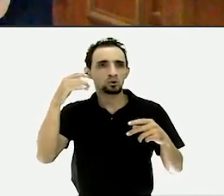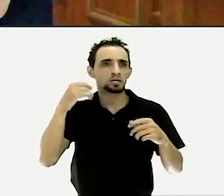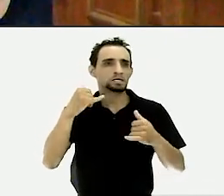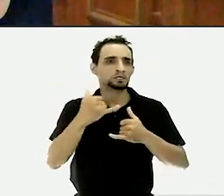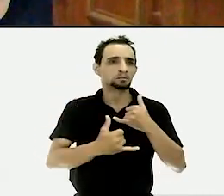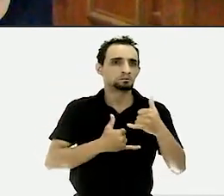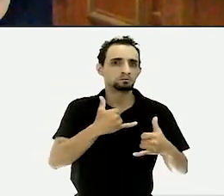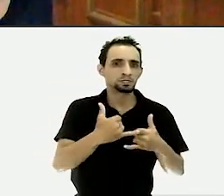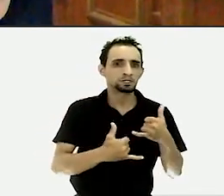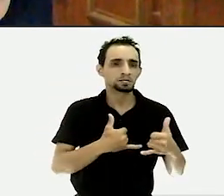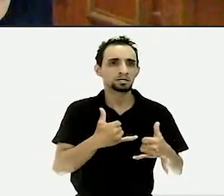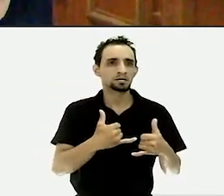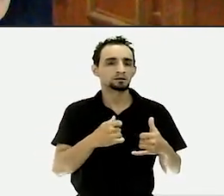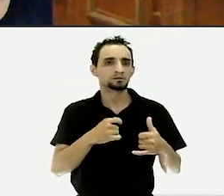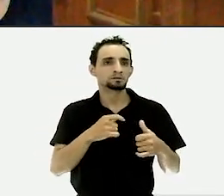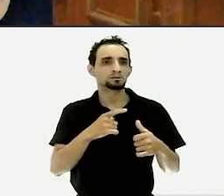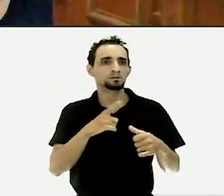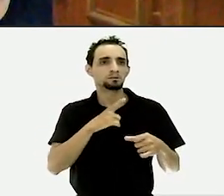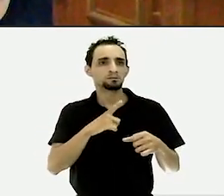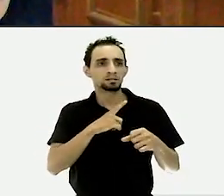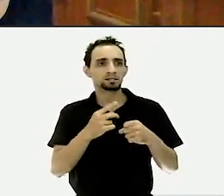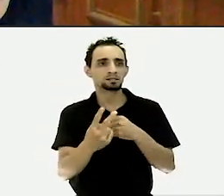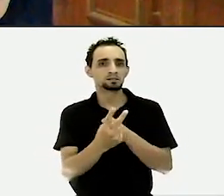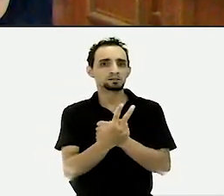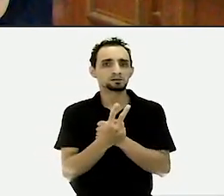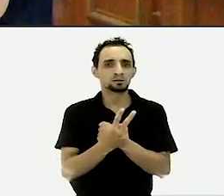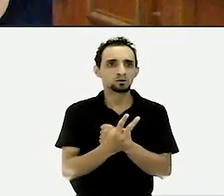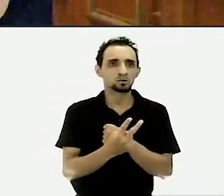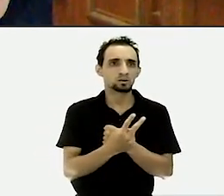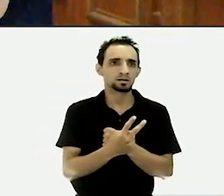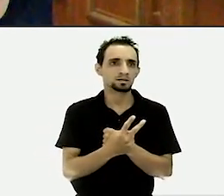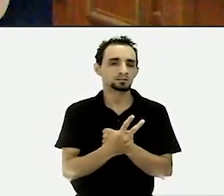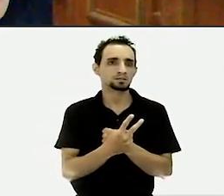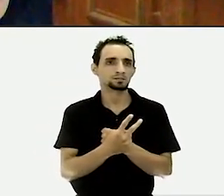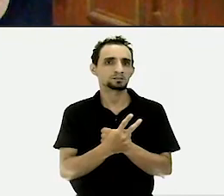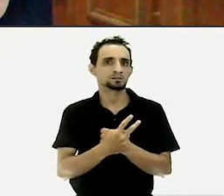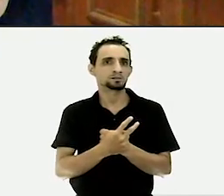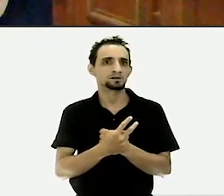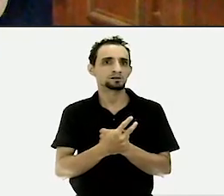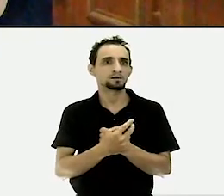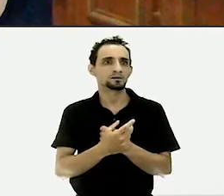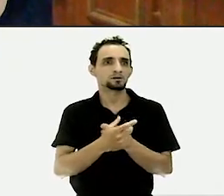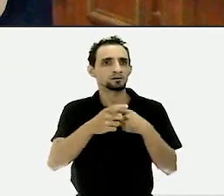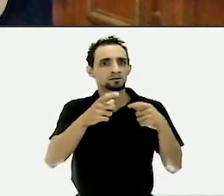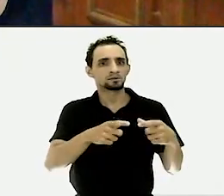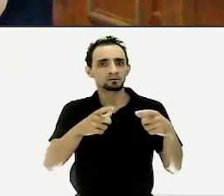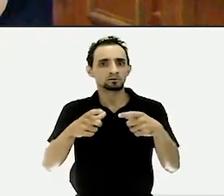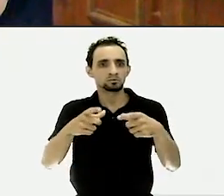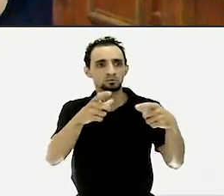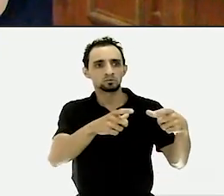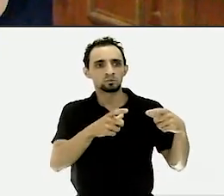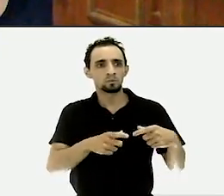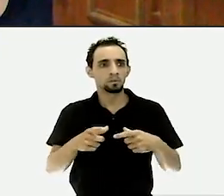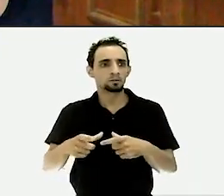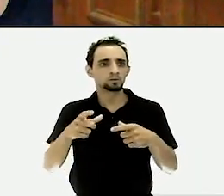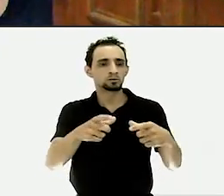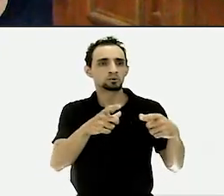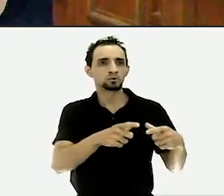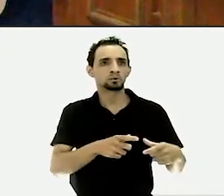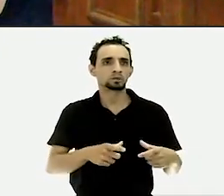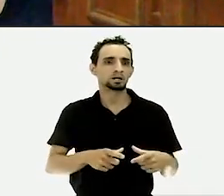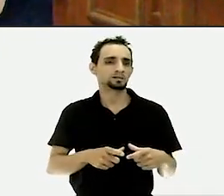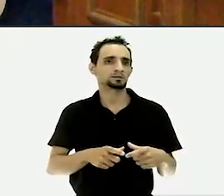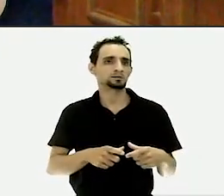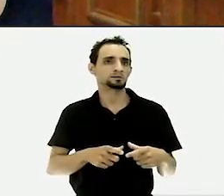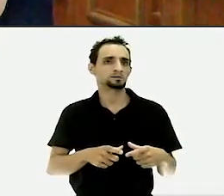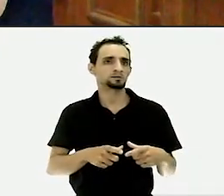os trailers para dentro ali do terreno, aonde você desafoga o trânsito, facilita até para os